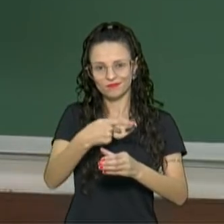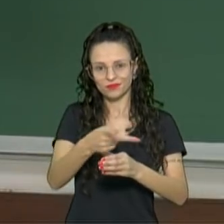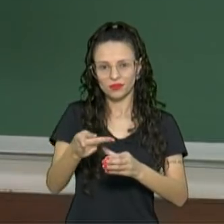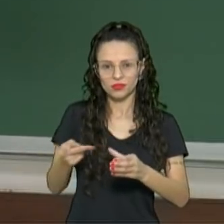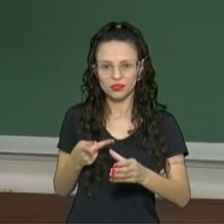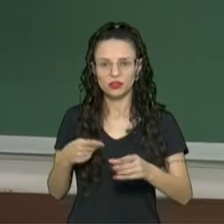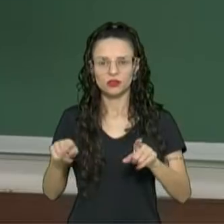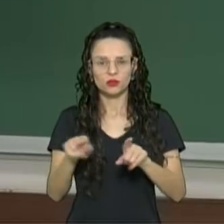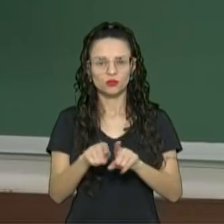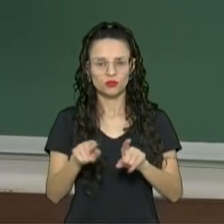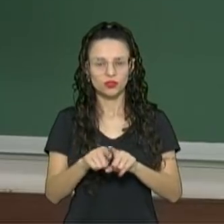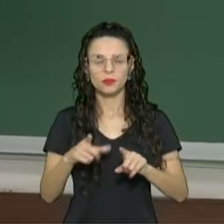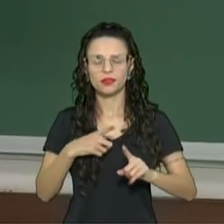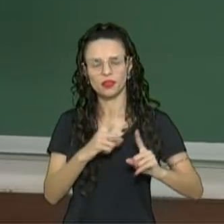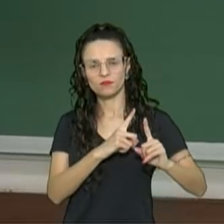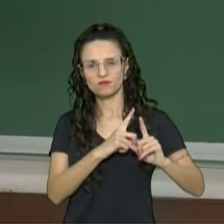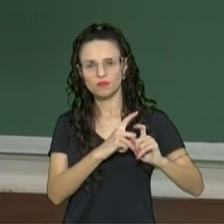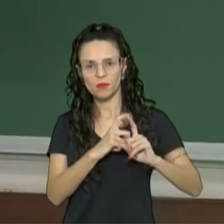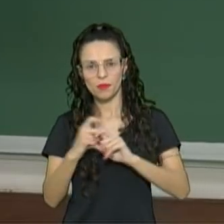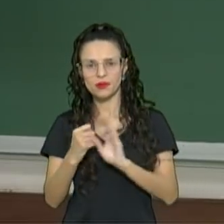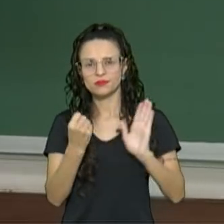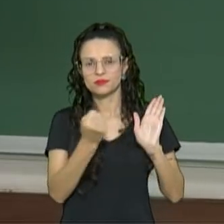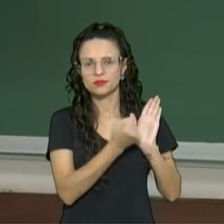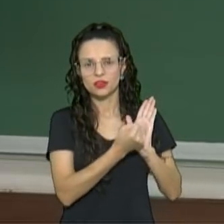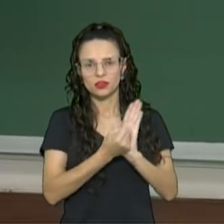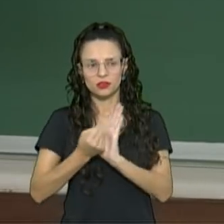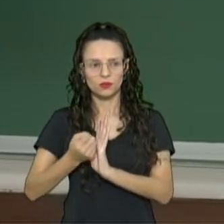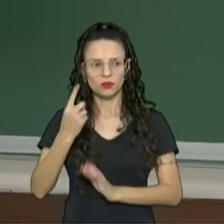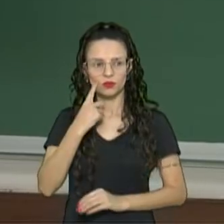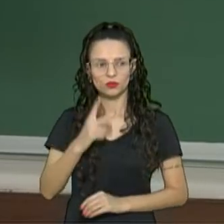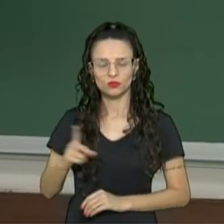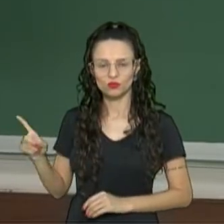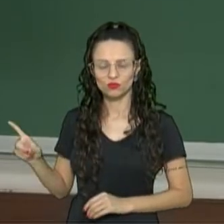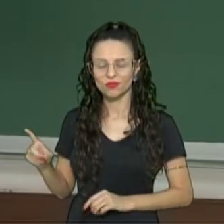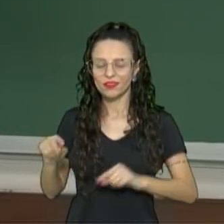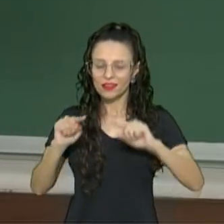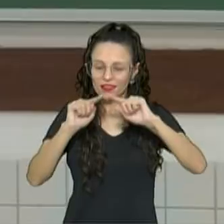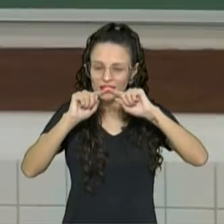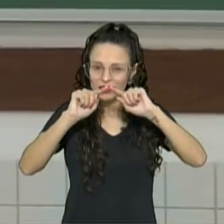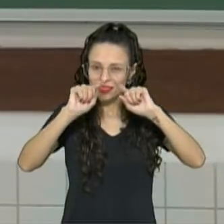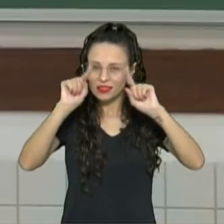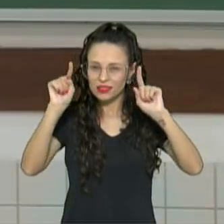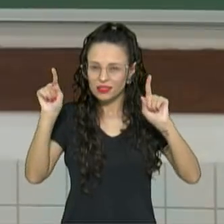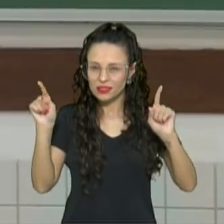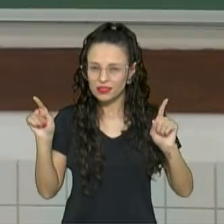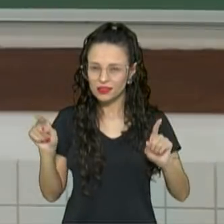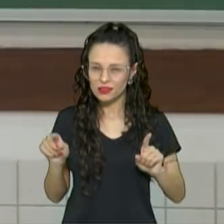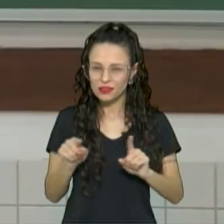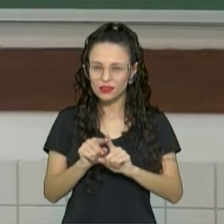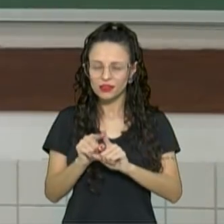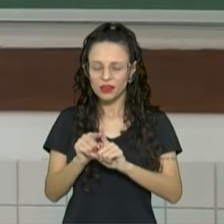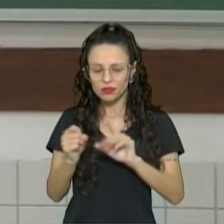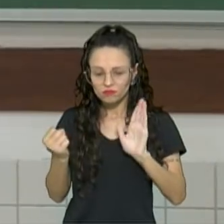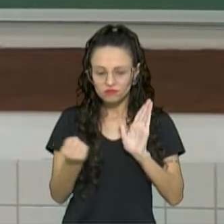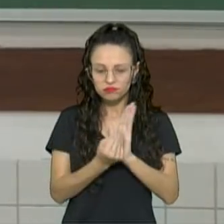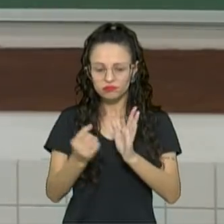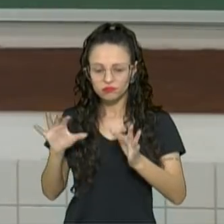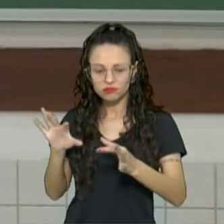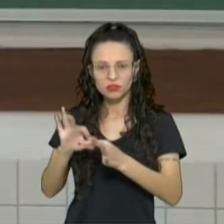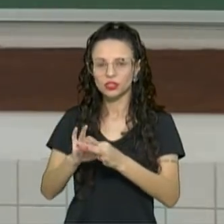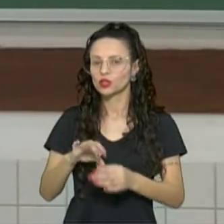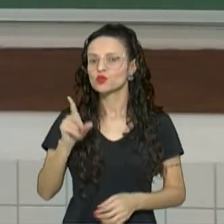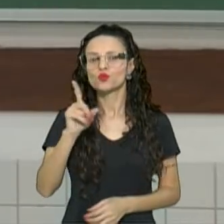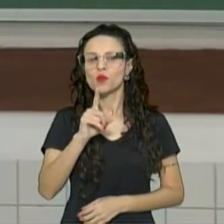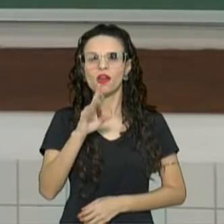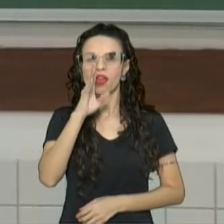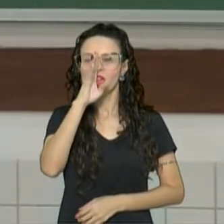tem a questão do grafismo, né, que são esses símbolos. Cada linha desse, né, vai simbolizar algo, né? Não é simplesmente